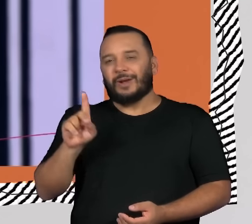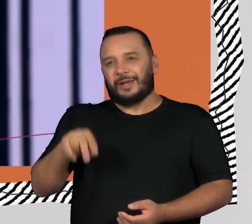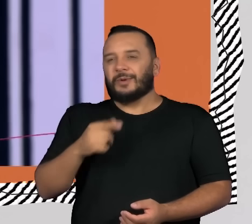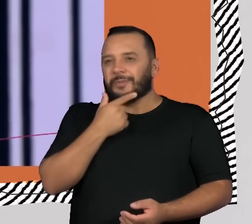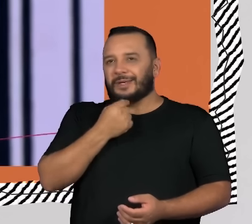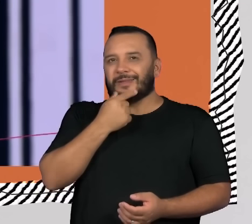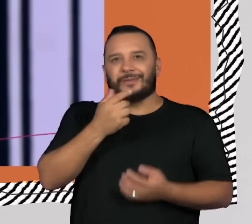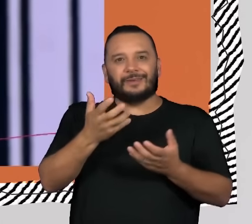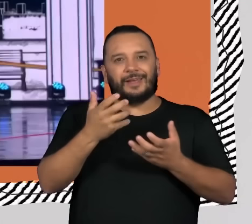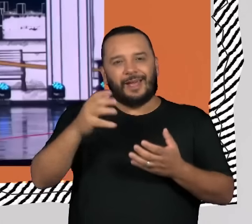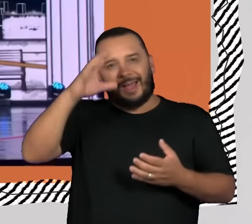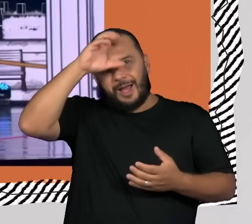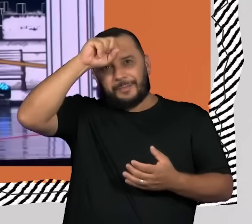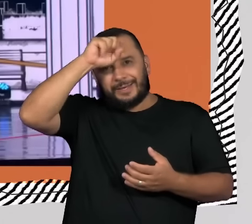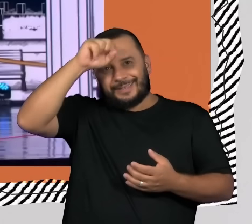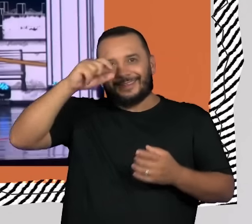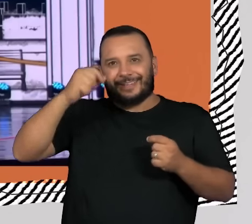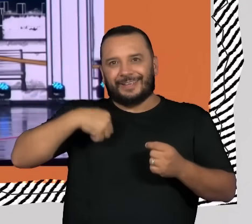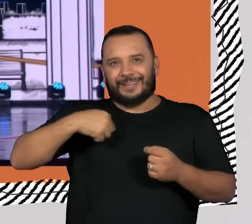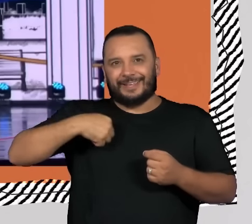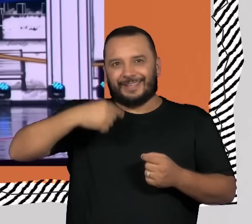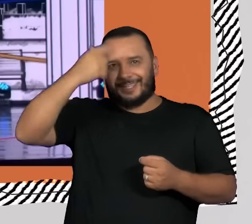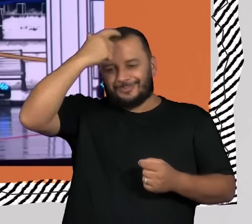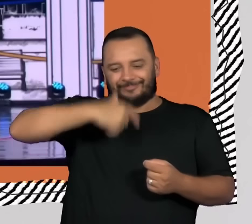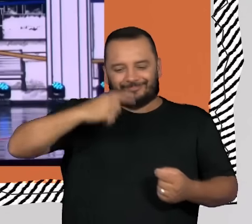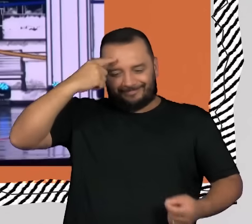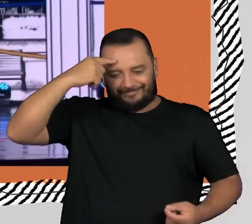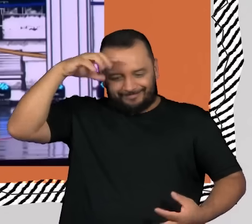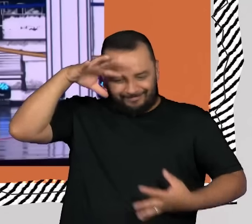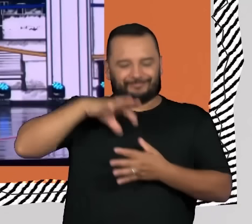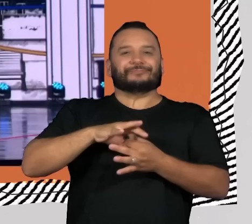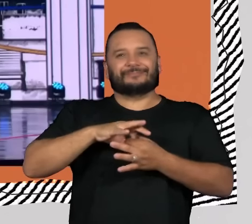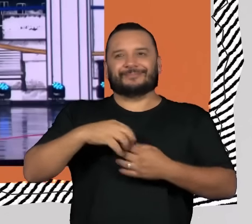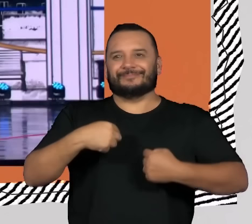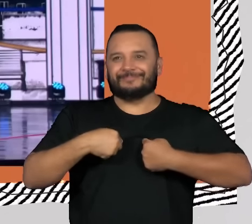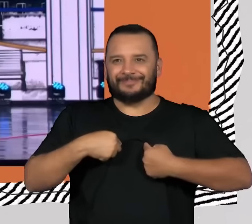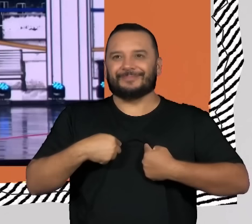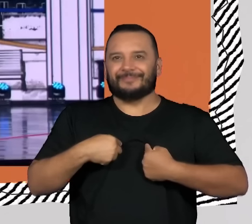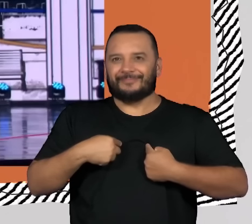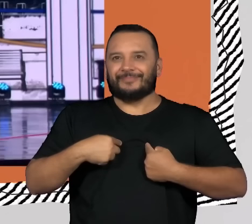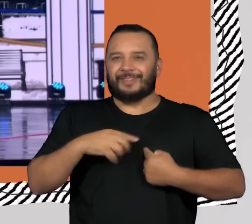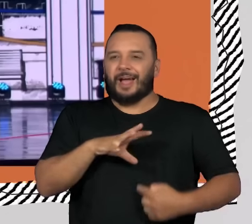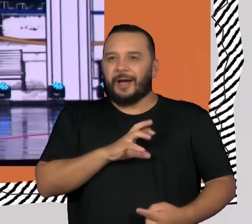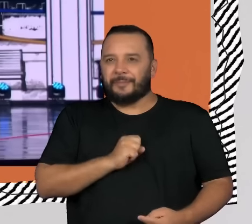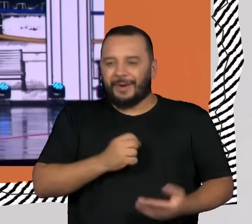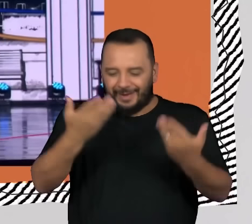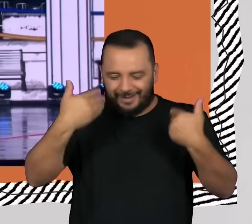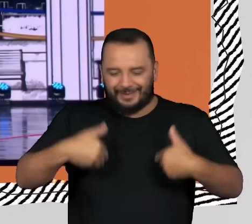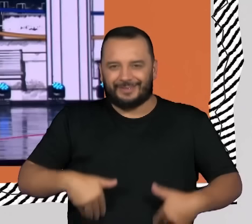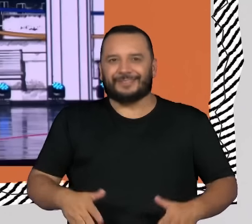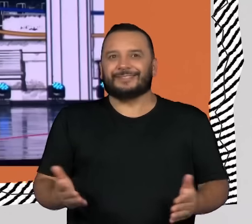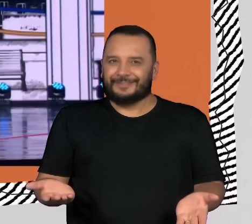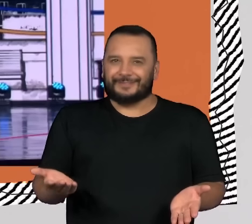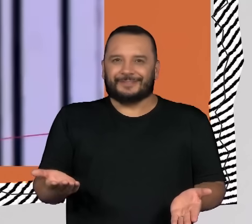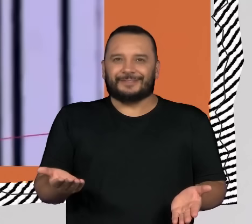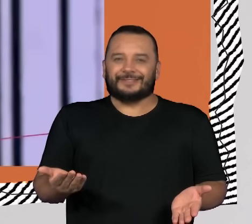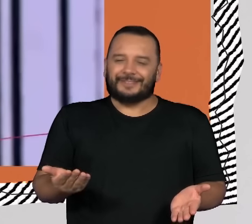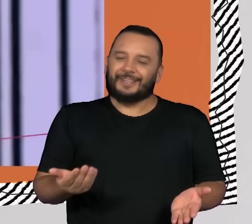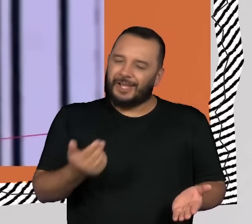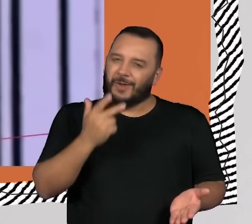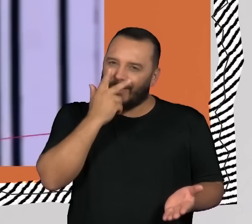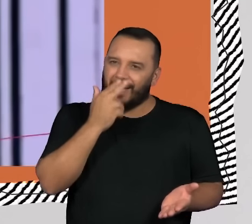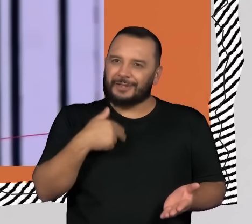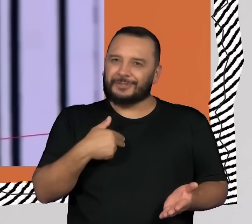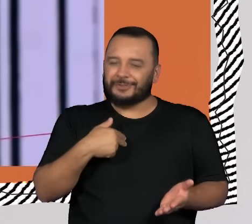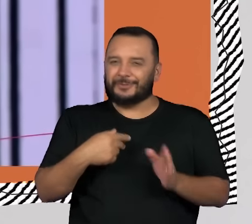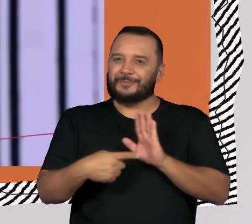tentando aprender a ser quem ele é e aprendendo a se amar. E eu acho que isso fica um pouco